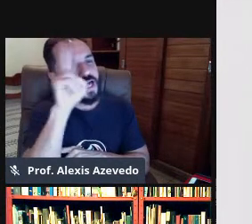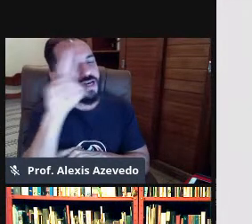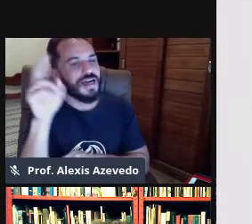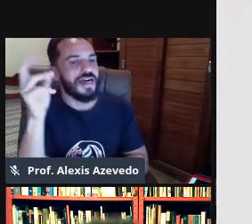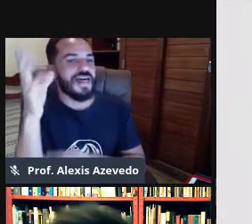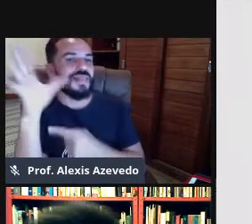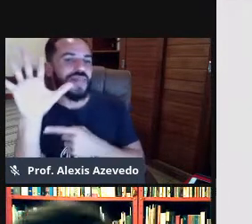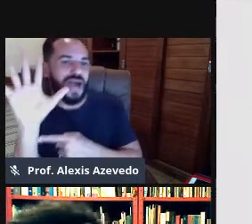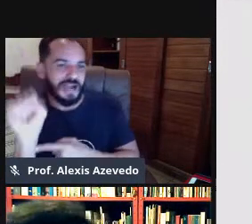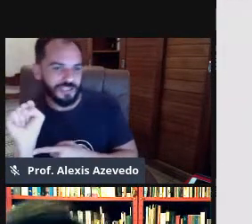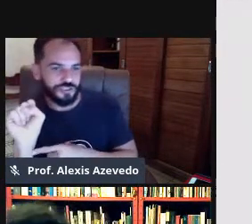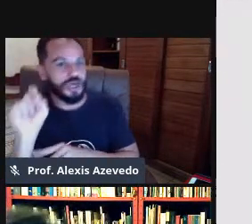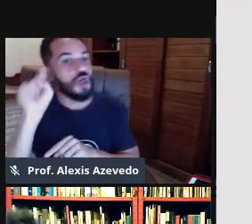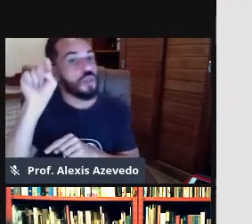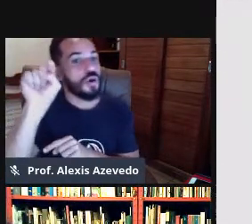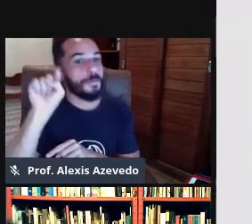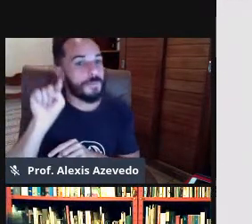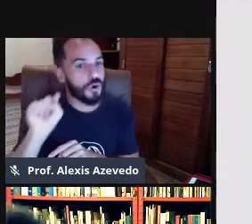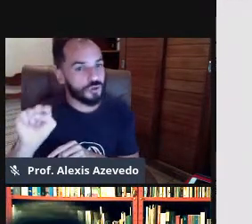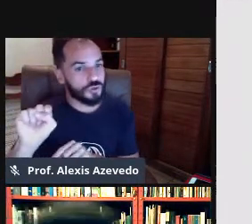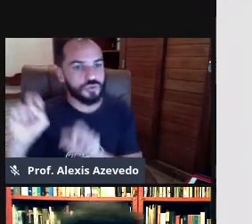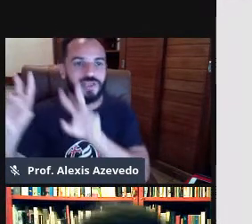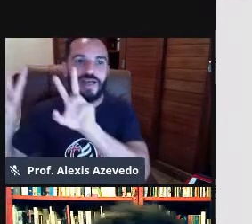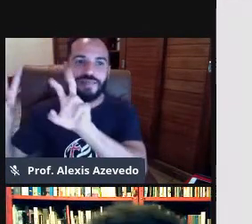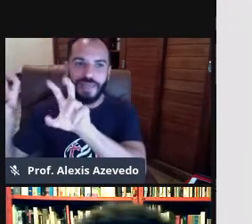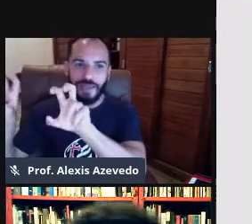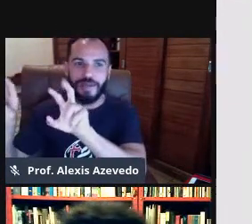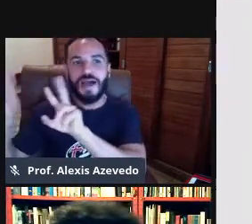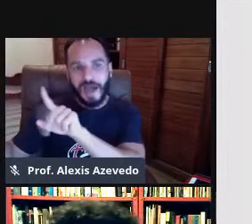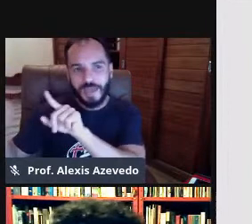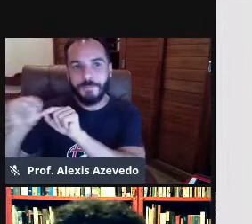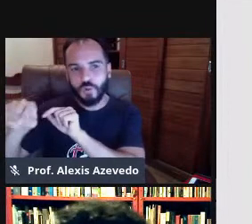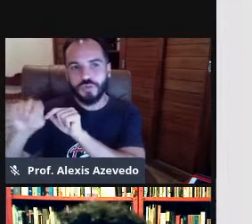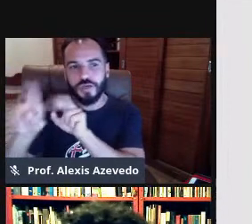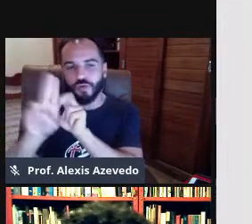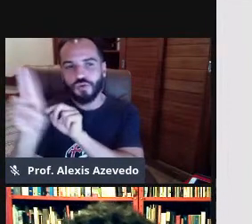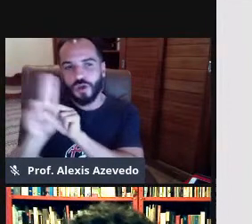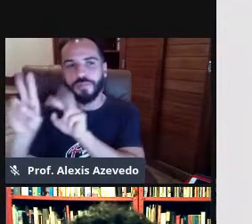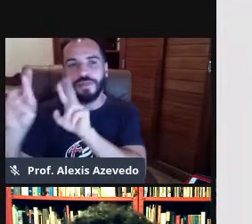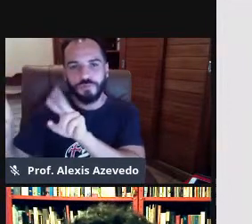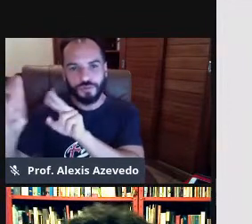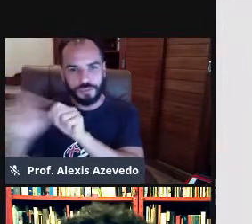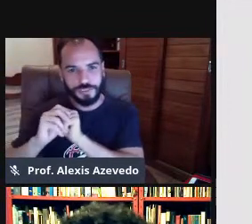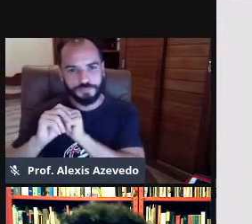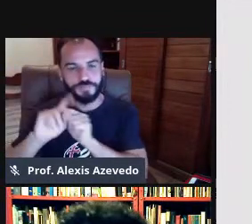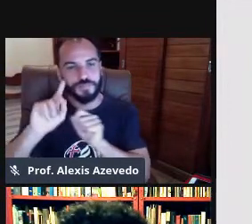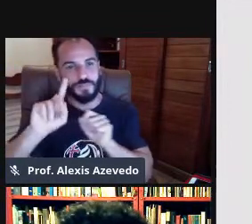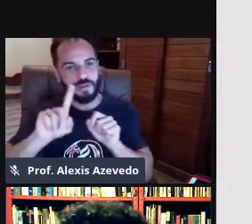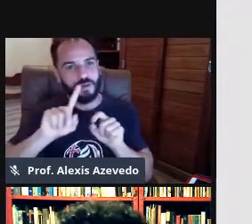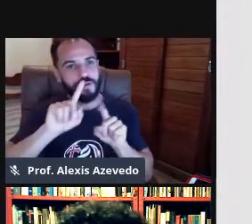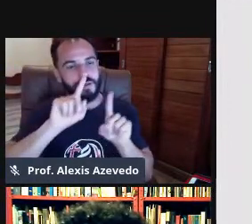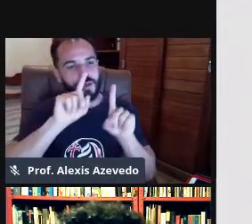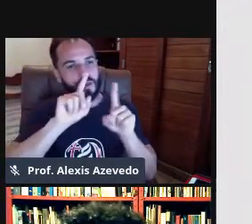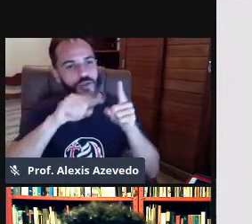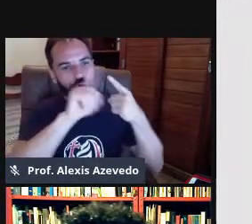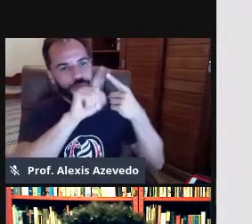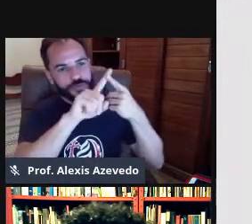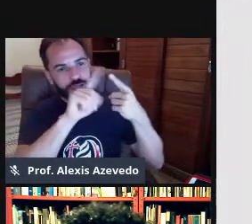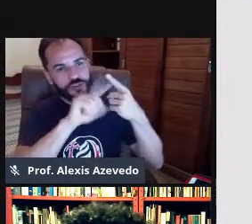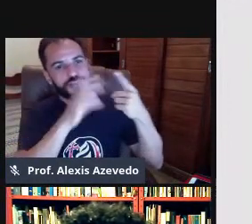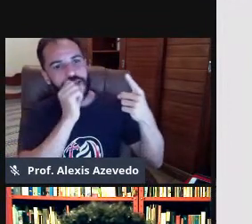tópicos... isso é detalhe, eu vou falar daqui a pouco, desculpa. Então, é isso, optativas teorias,